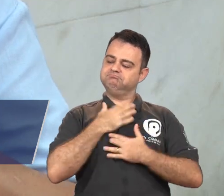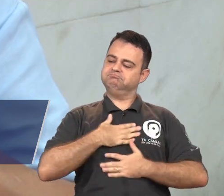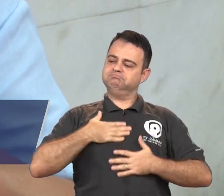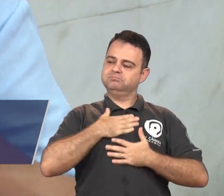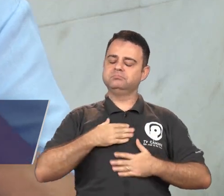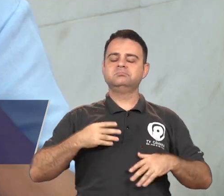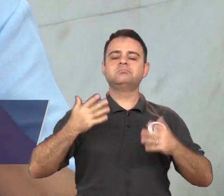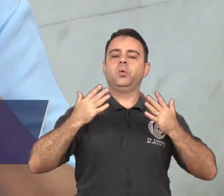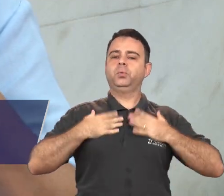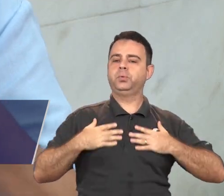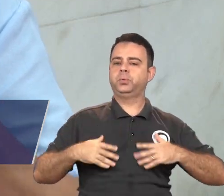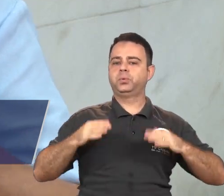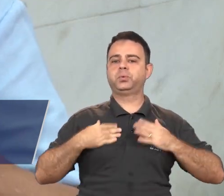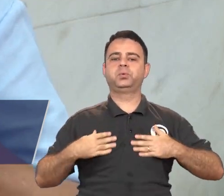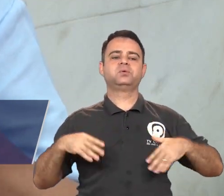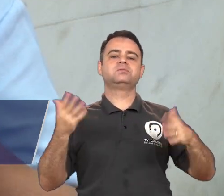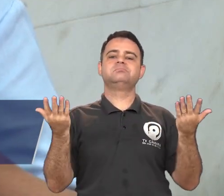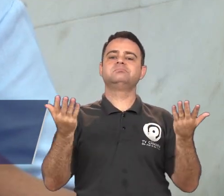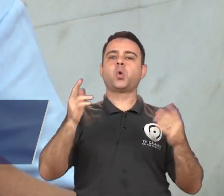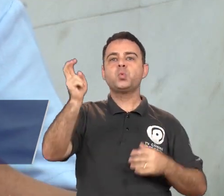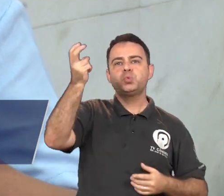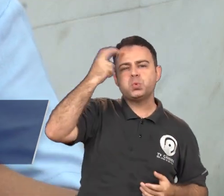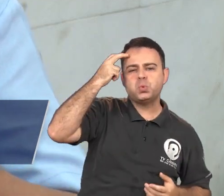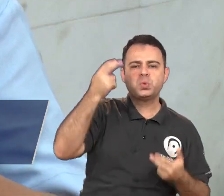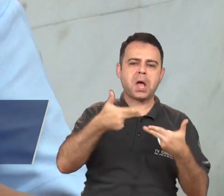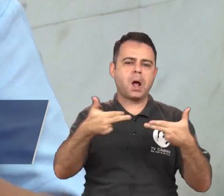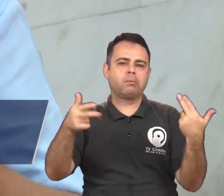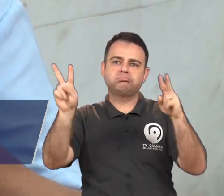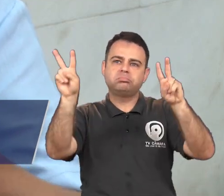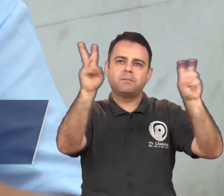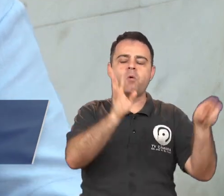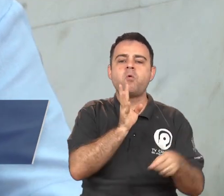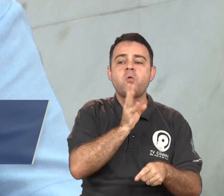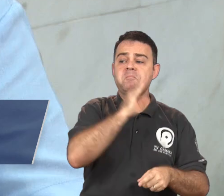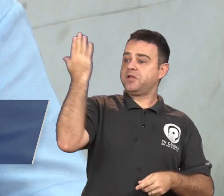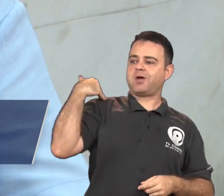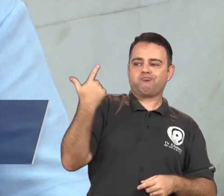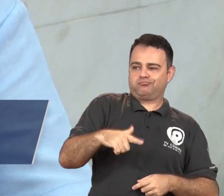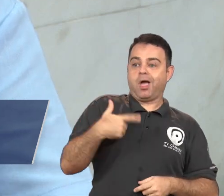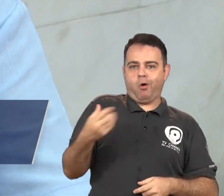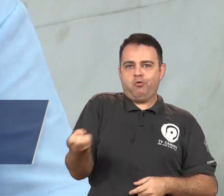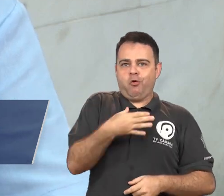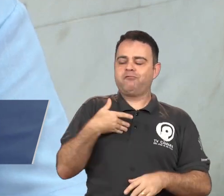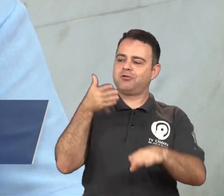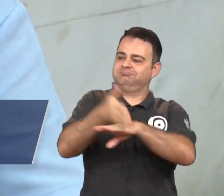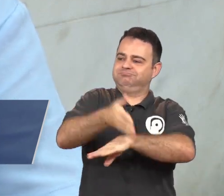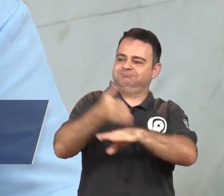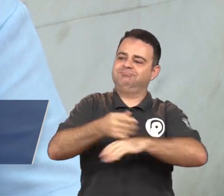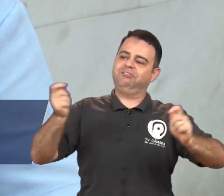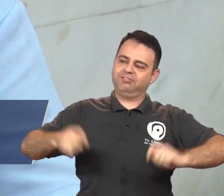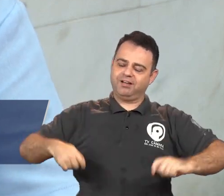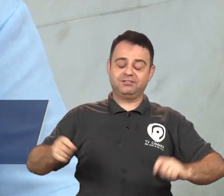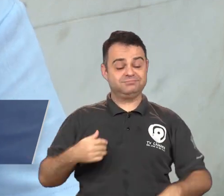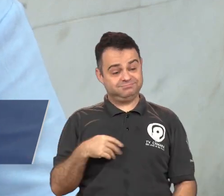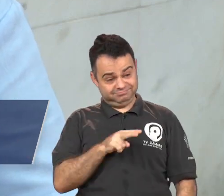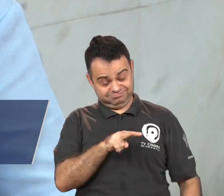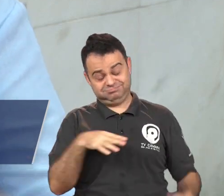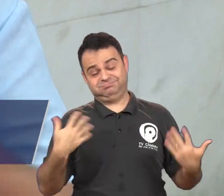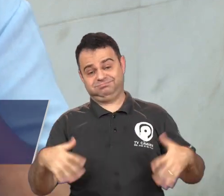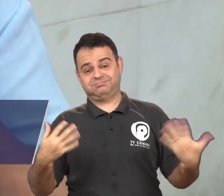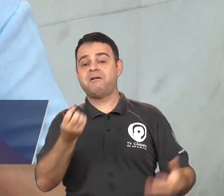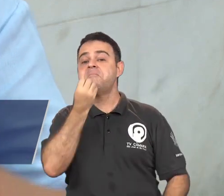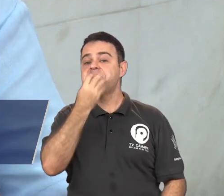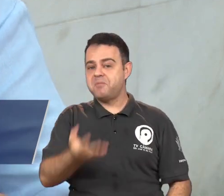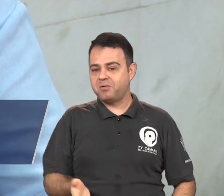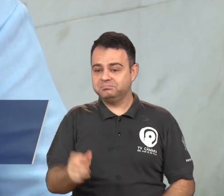eu conhecer. É cultura que às vezes não tinha acesso. Então, é muito bom. Todas as